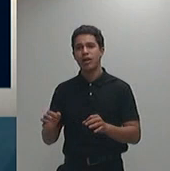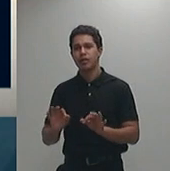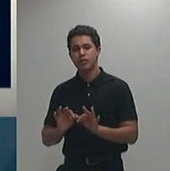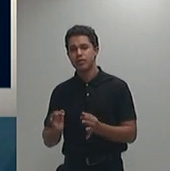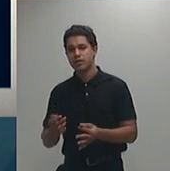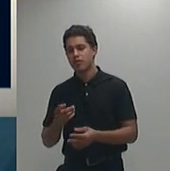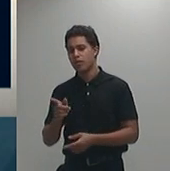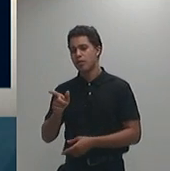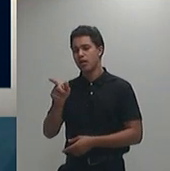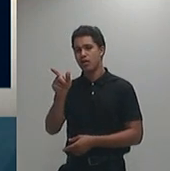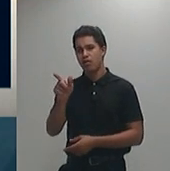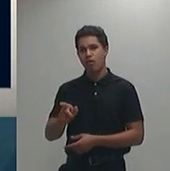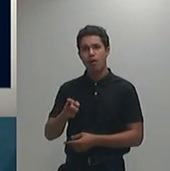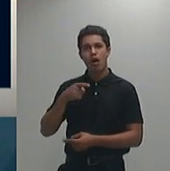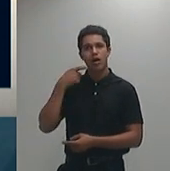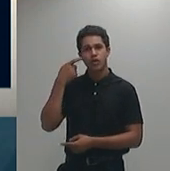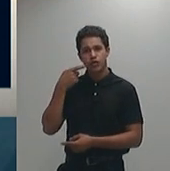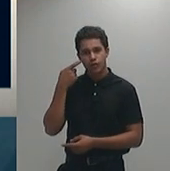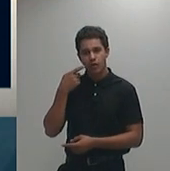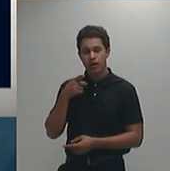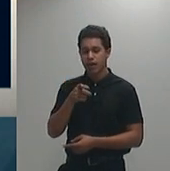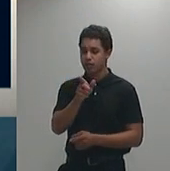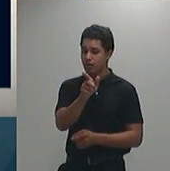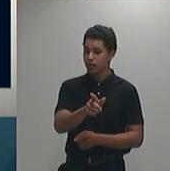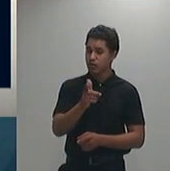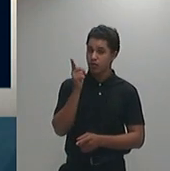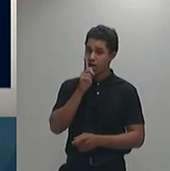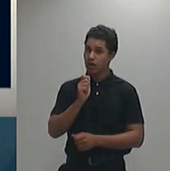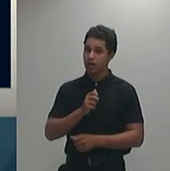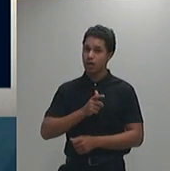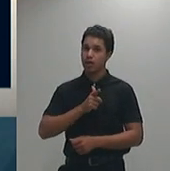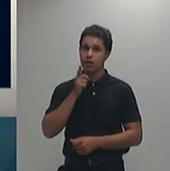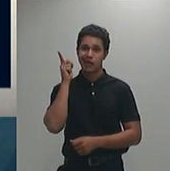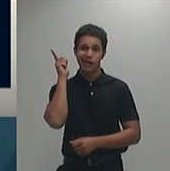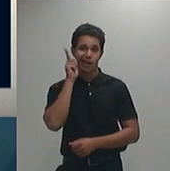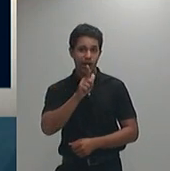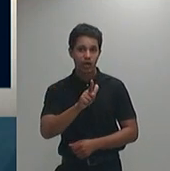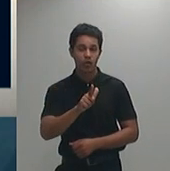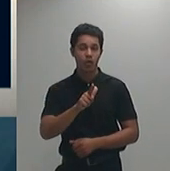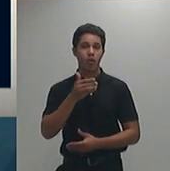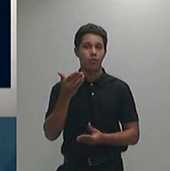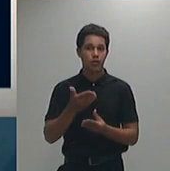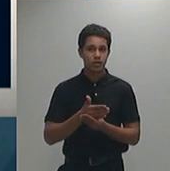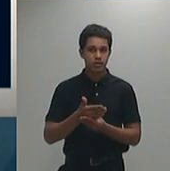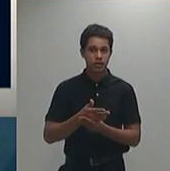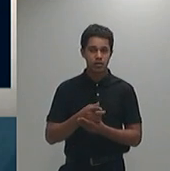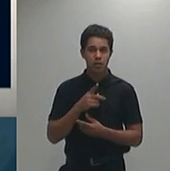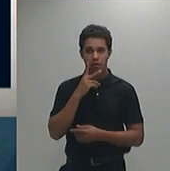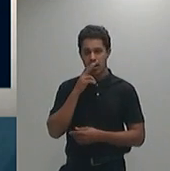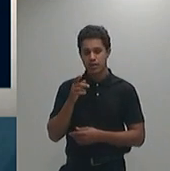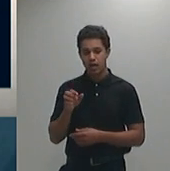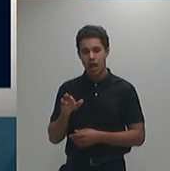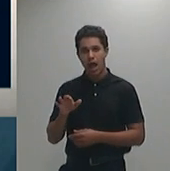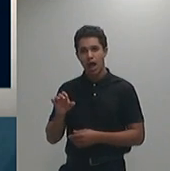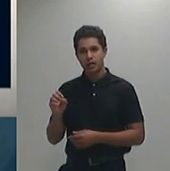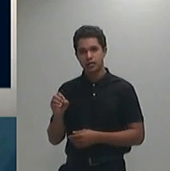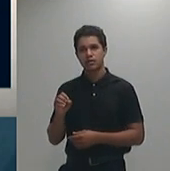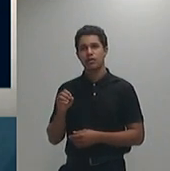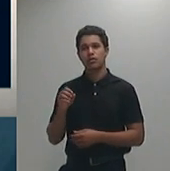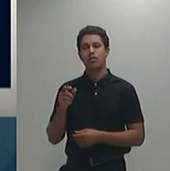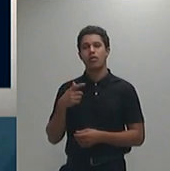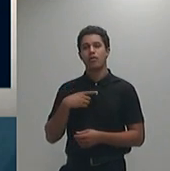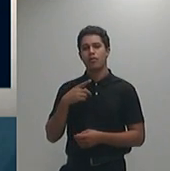o advogado da parte vencedora e eu vencido pressupõe que a ação rescisória veículo e